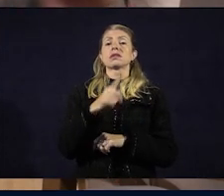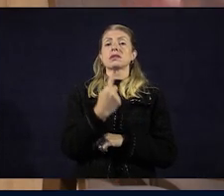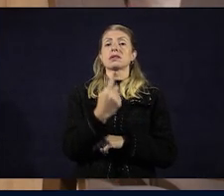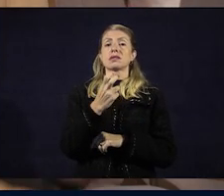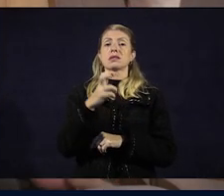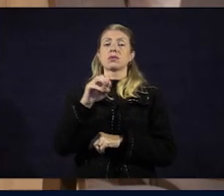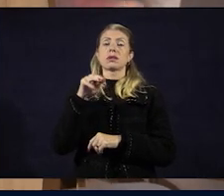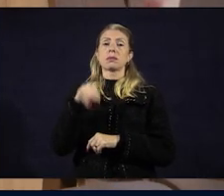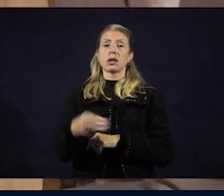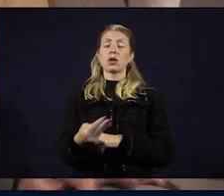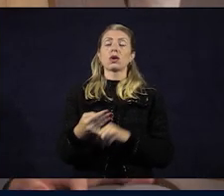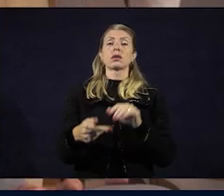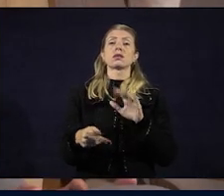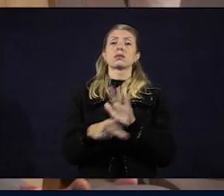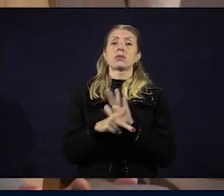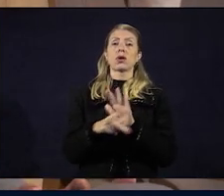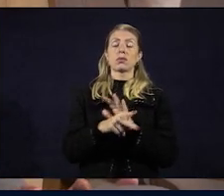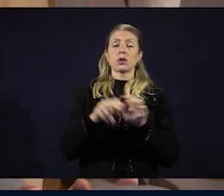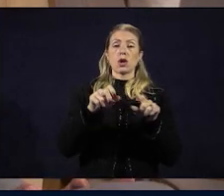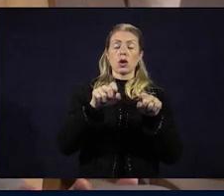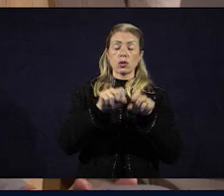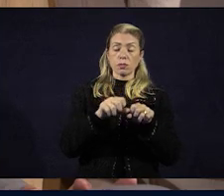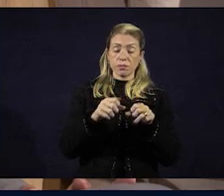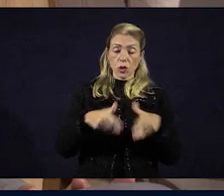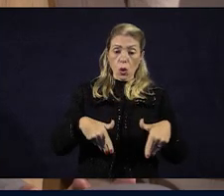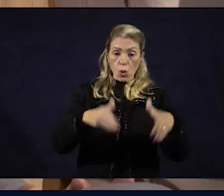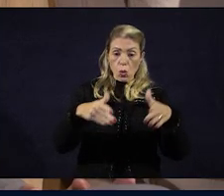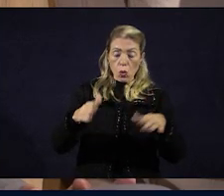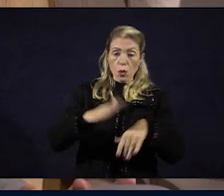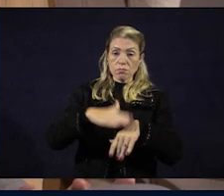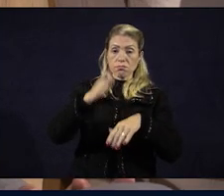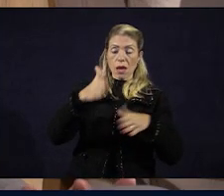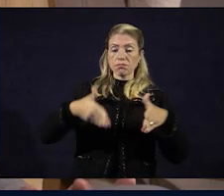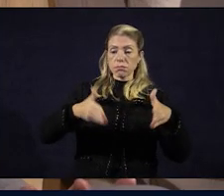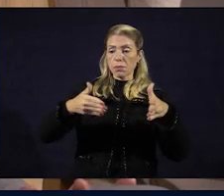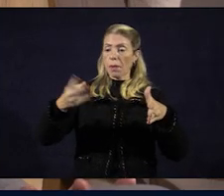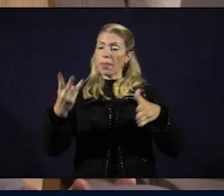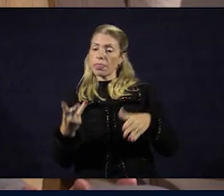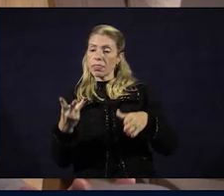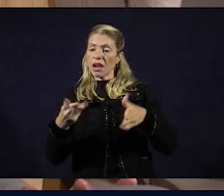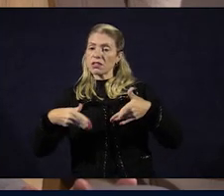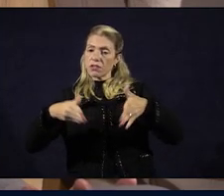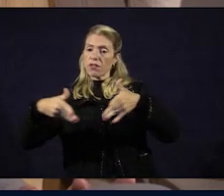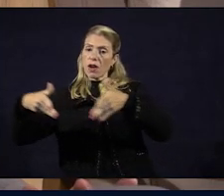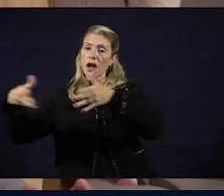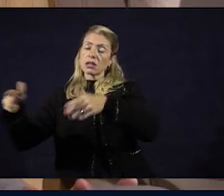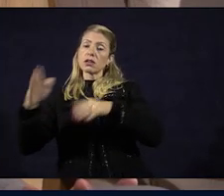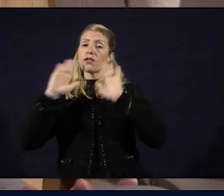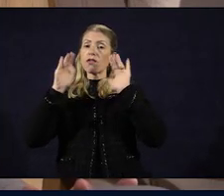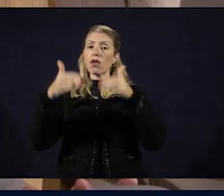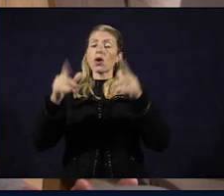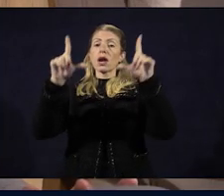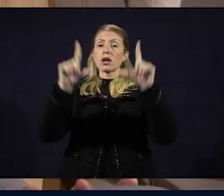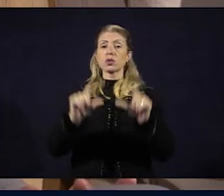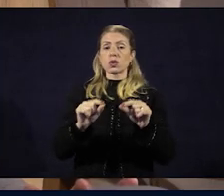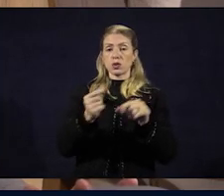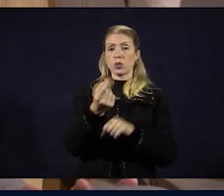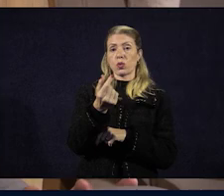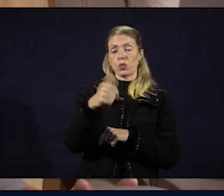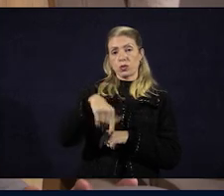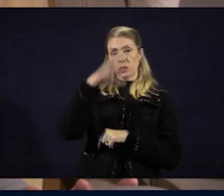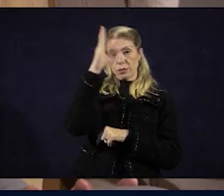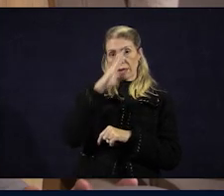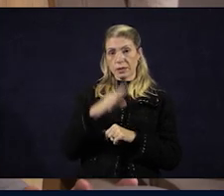investimentos de duplicação, de terceira faixa, pontos de parada e descanso para os caminhoneiros, e a gente está focado, então, em reduzir o custo do Brasil, né? No